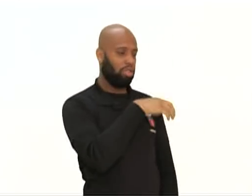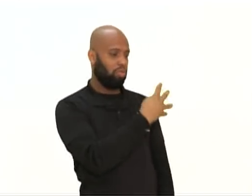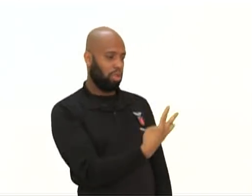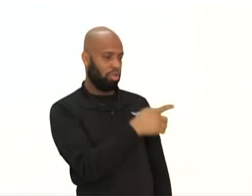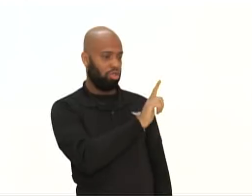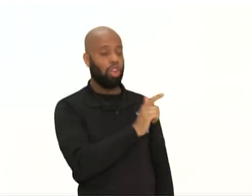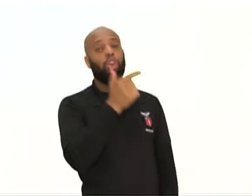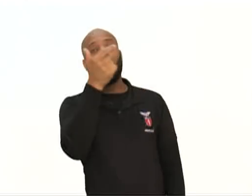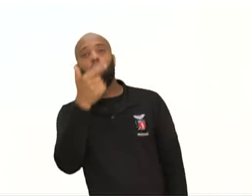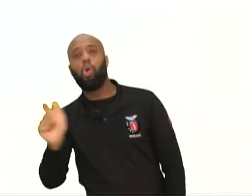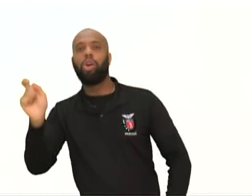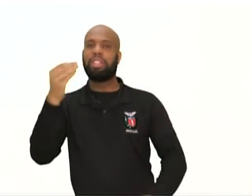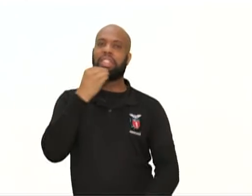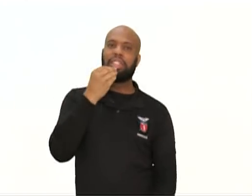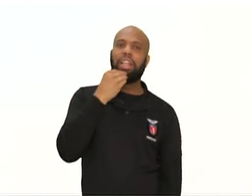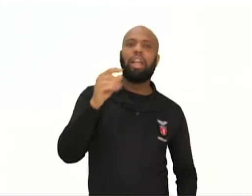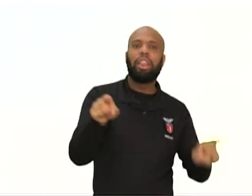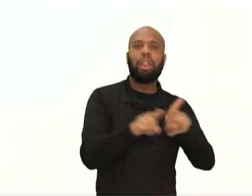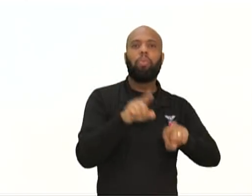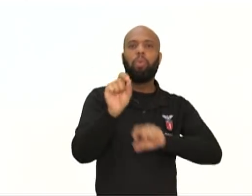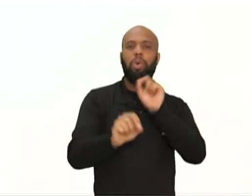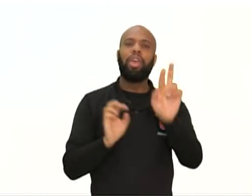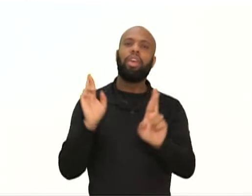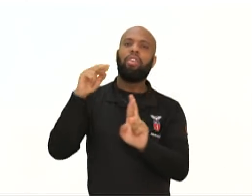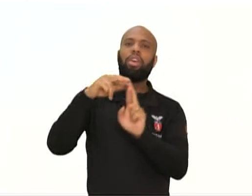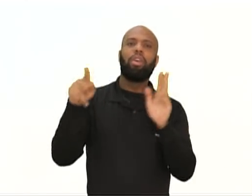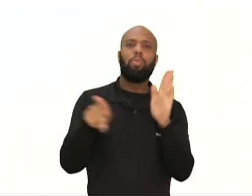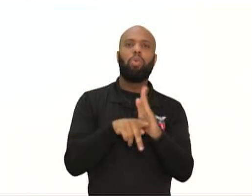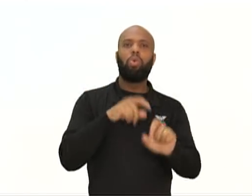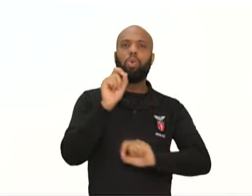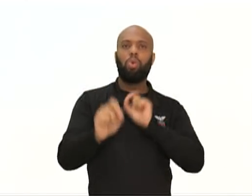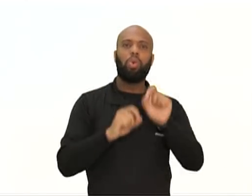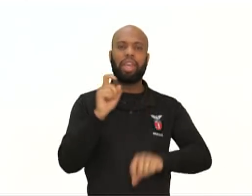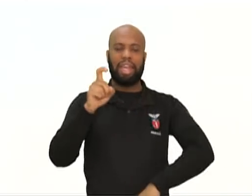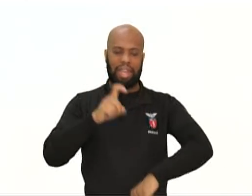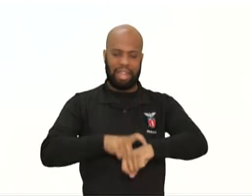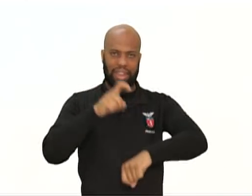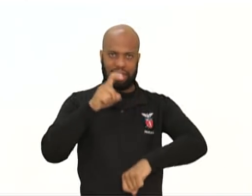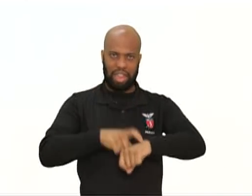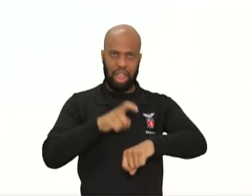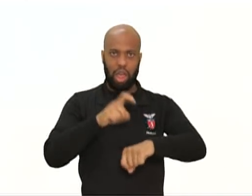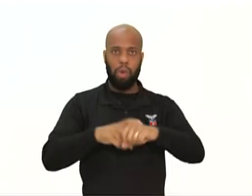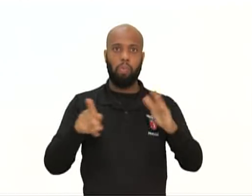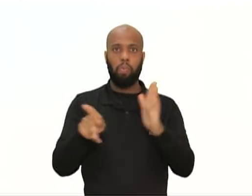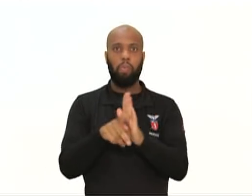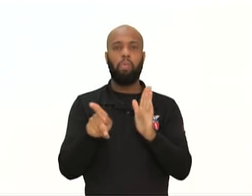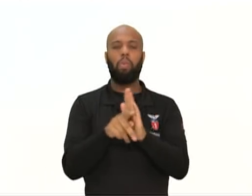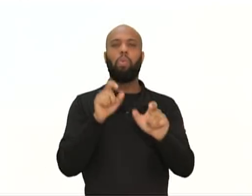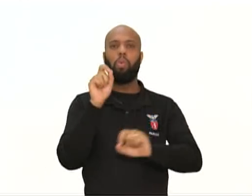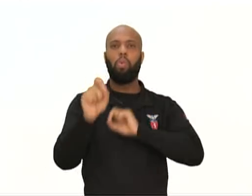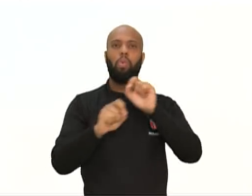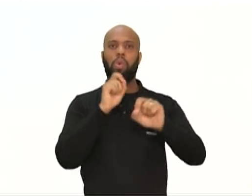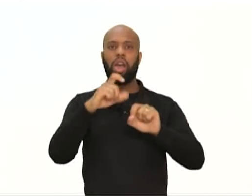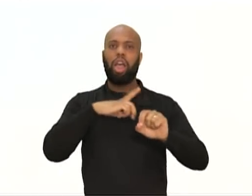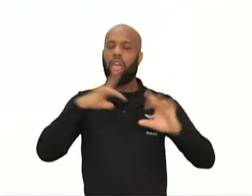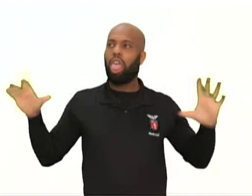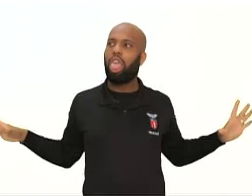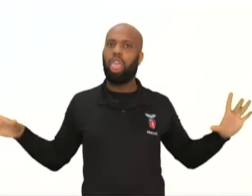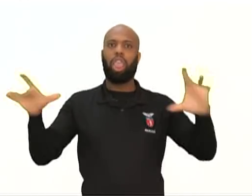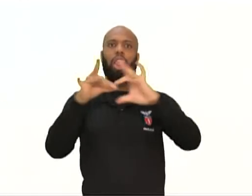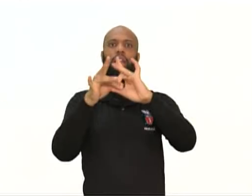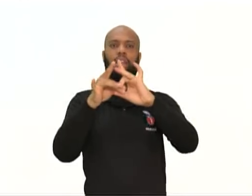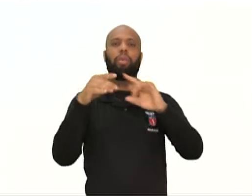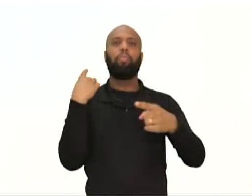A outra possibilidade refere-se ao baixo tempo de latência da rede, ou seja, a informação